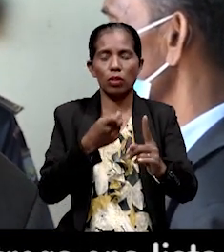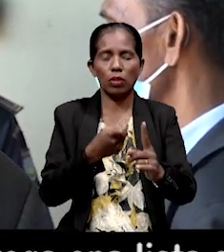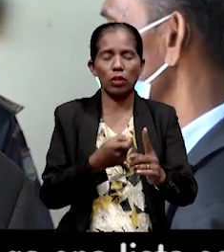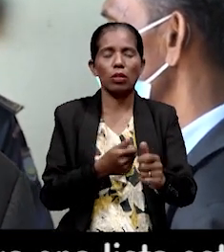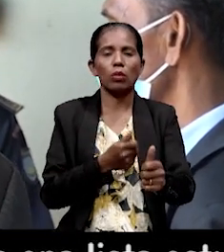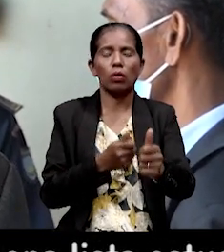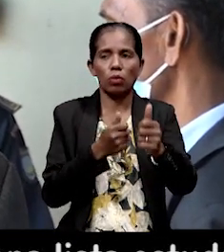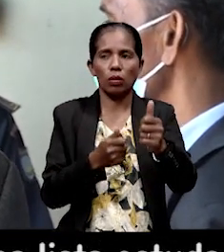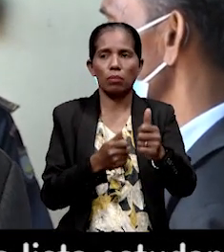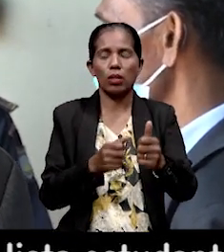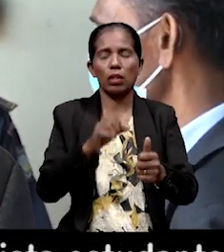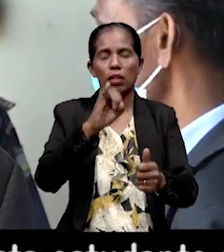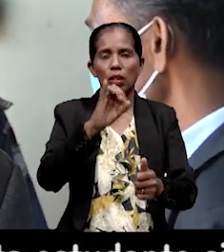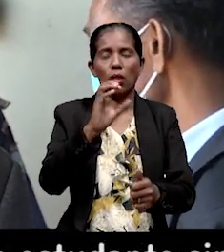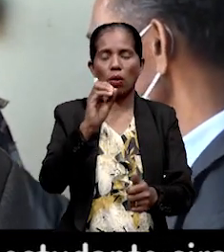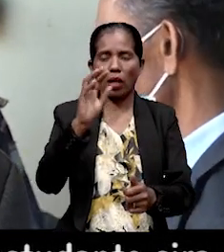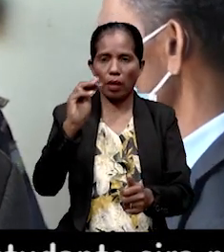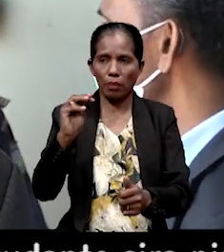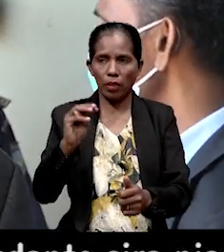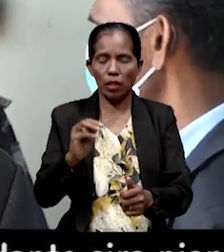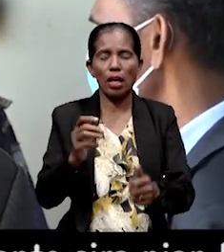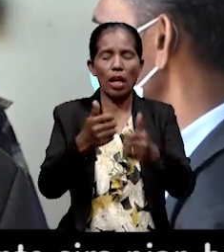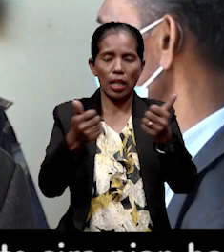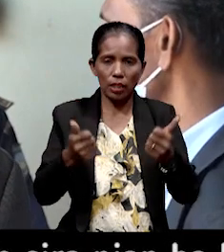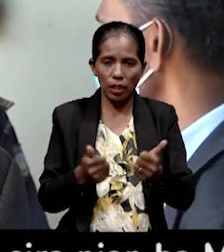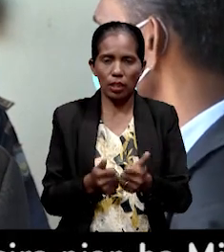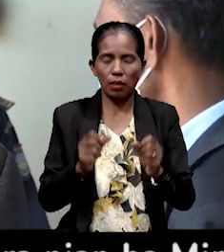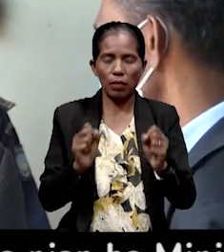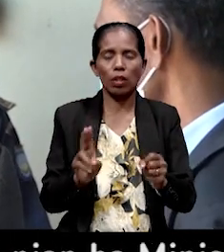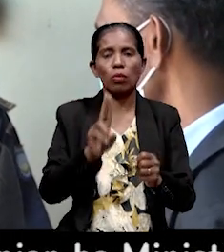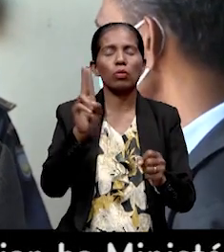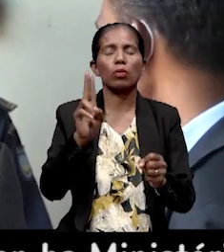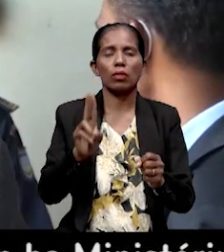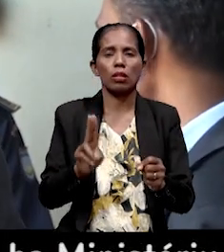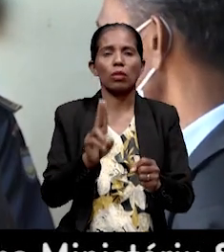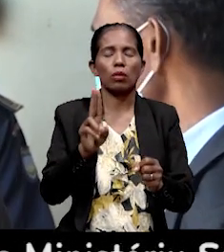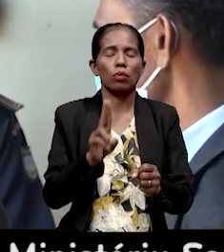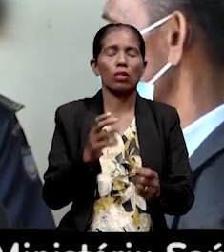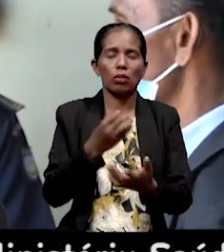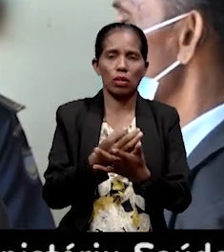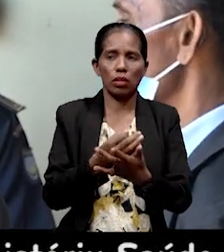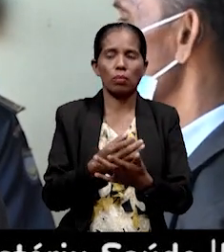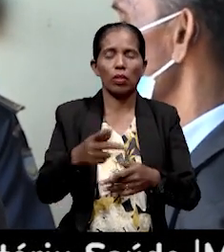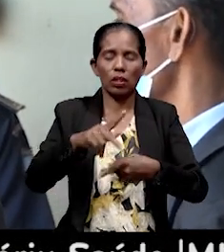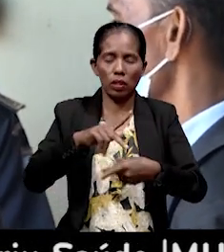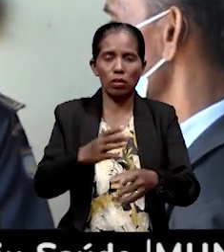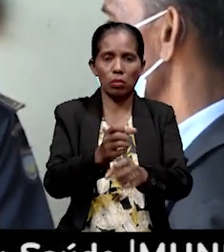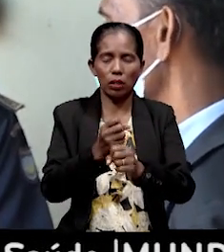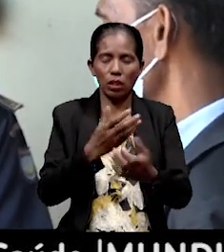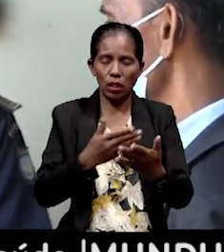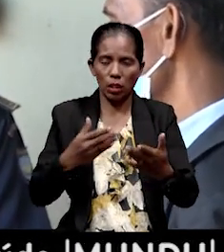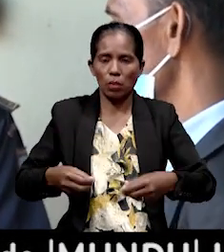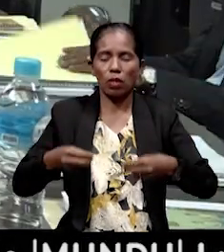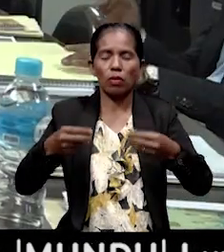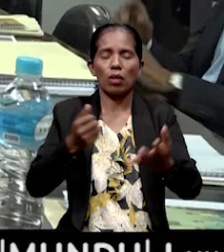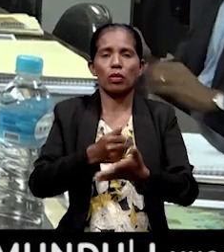filfali IOM IOM, agência especializada, mas se gera osané. Proteção Civil, se muda essa sangue, pode bele, por apoio para